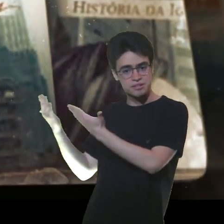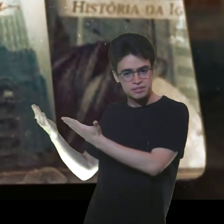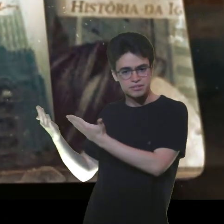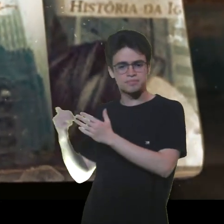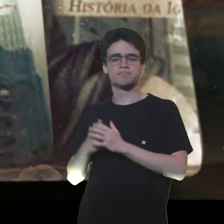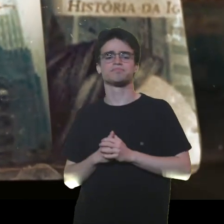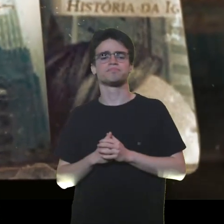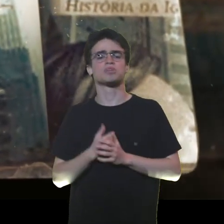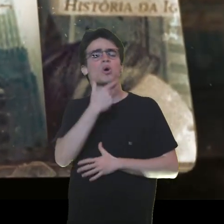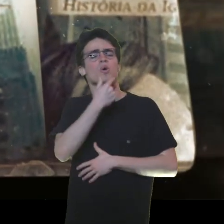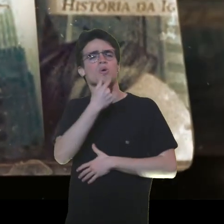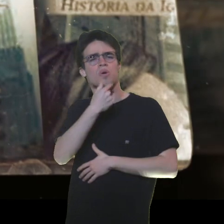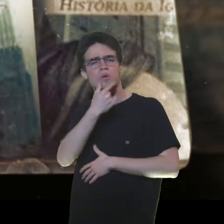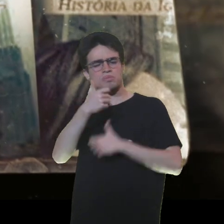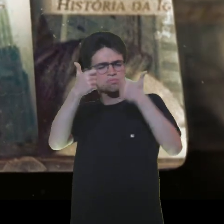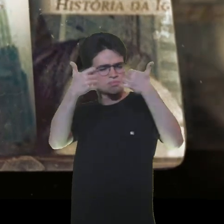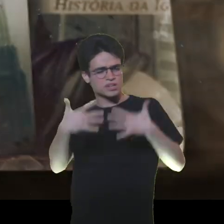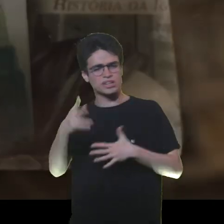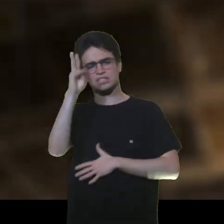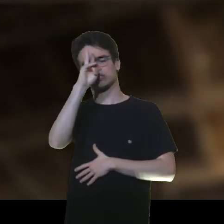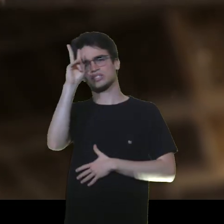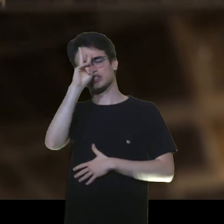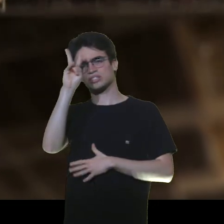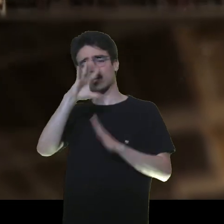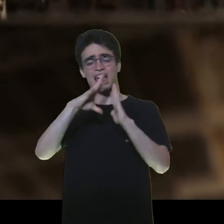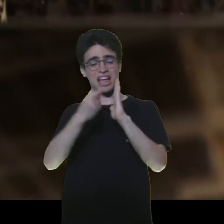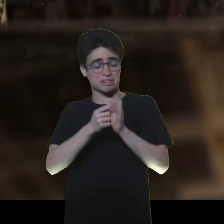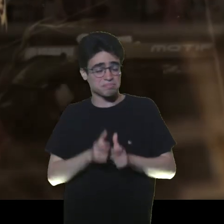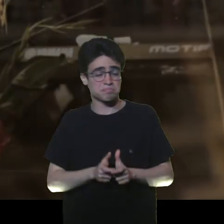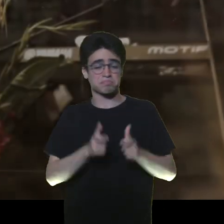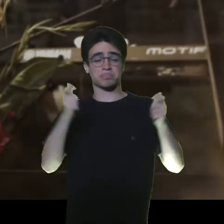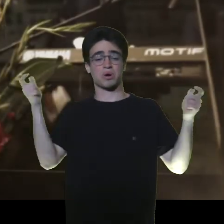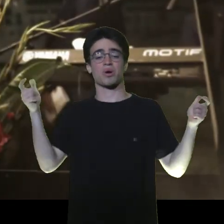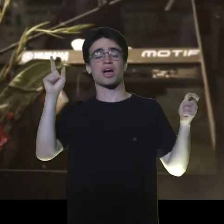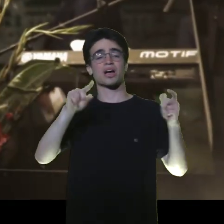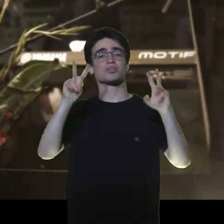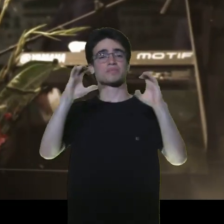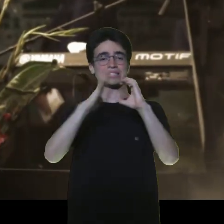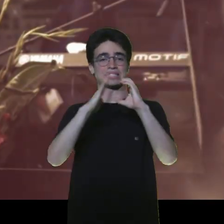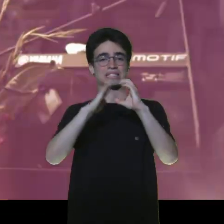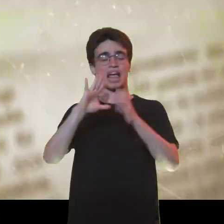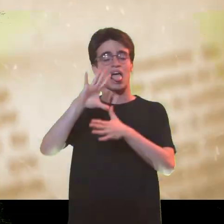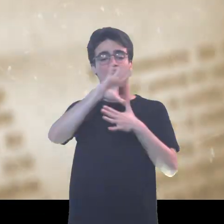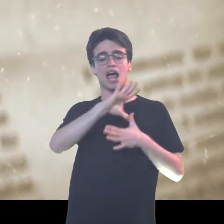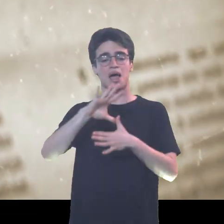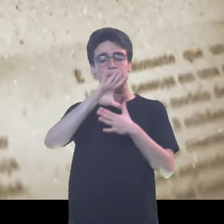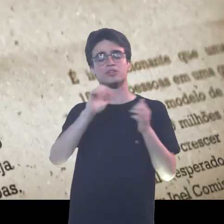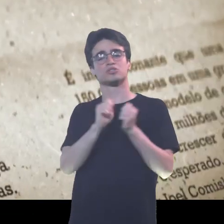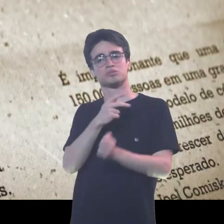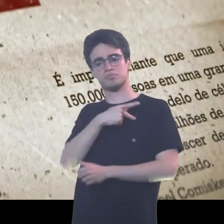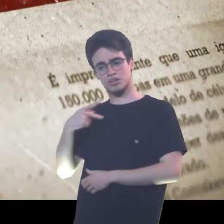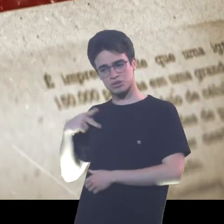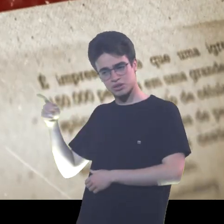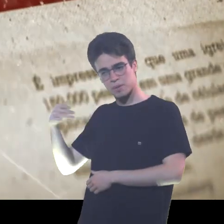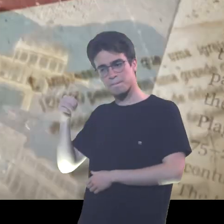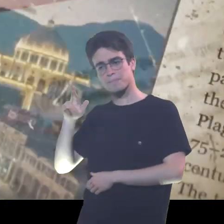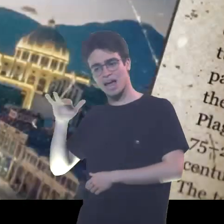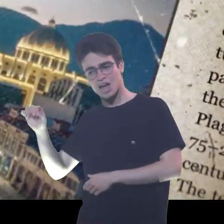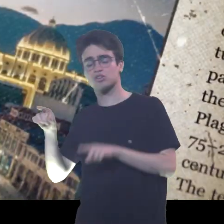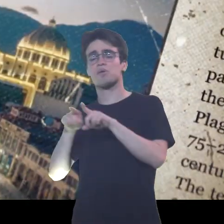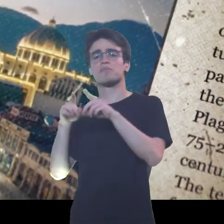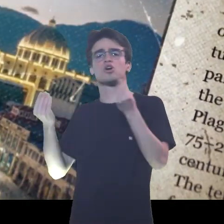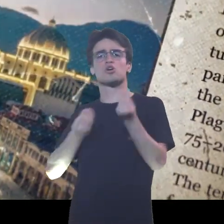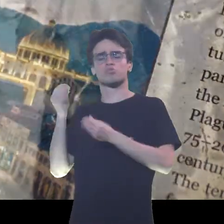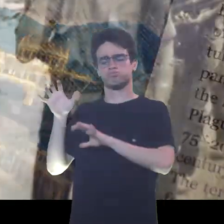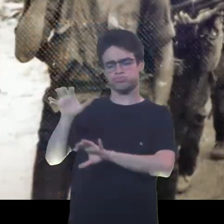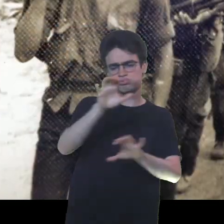Joel Comiskey relata a história da maior igreja em célula das Américas, pastoreada por Mário Veiga, e como ela tem transformado a sociedade de